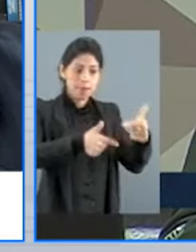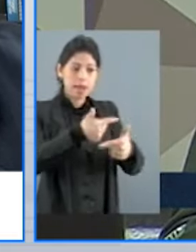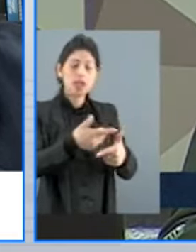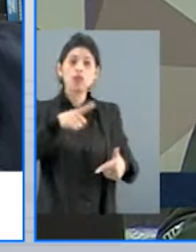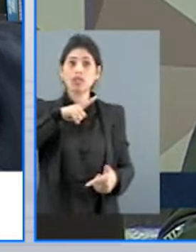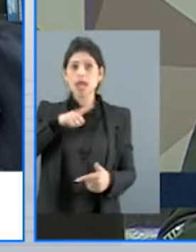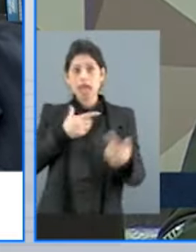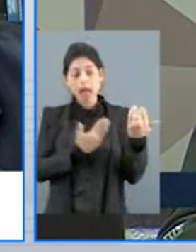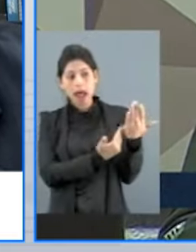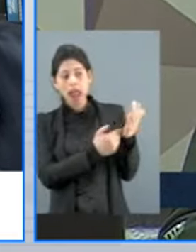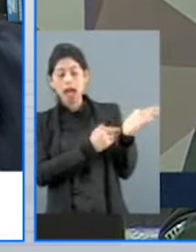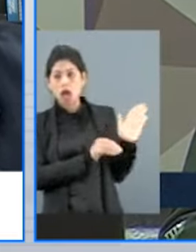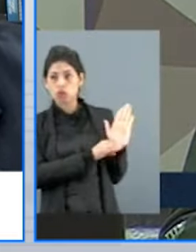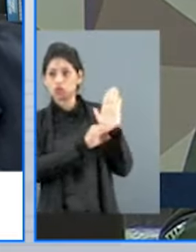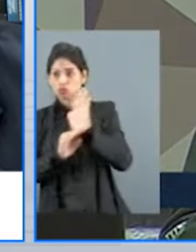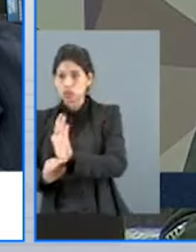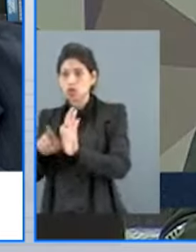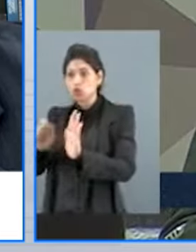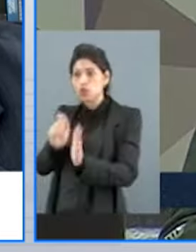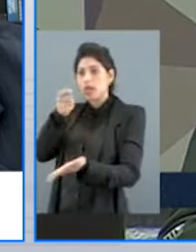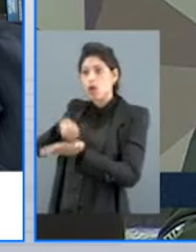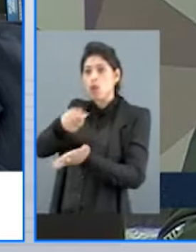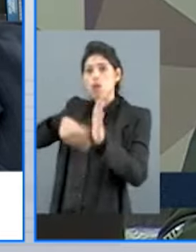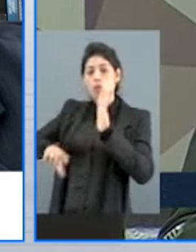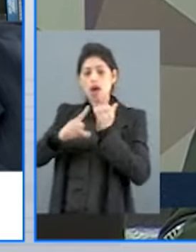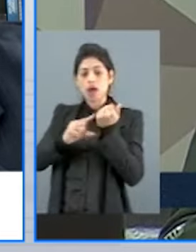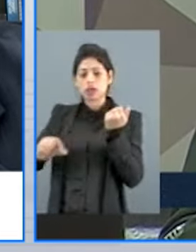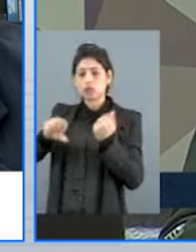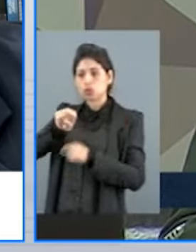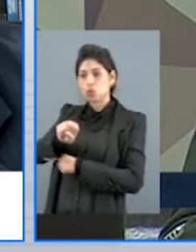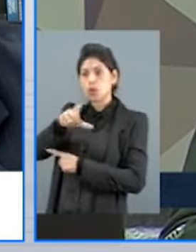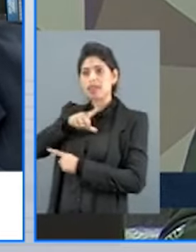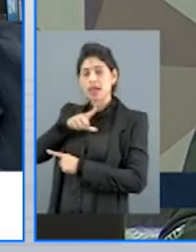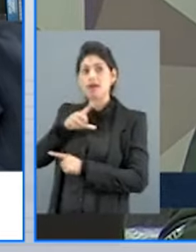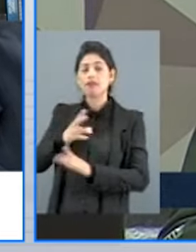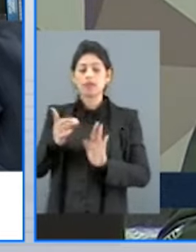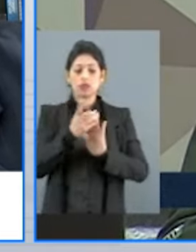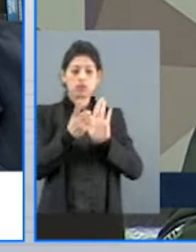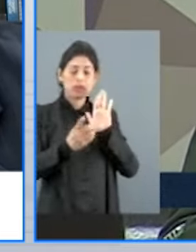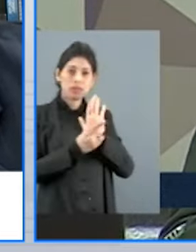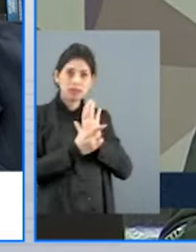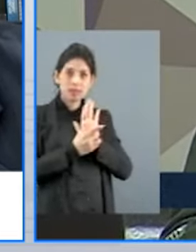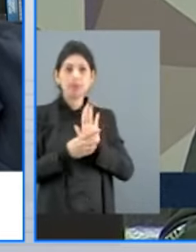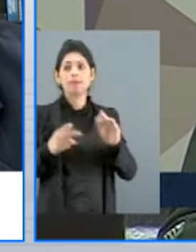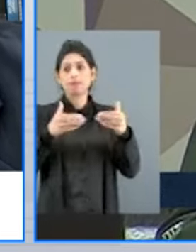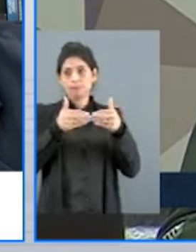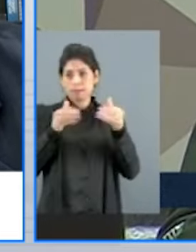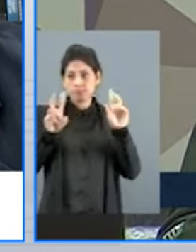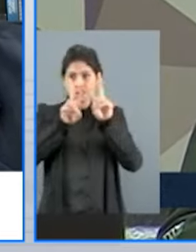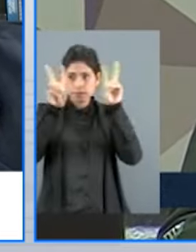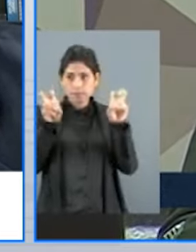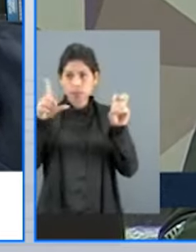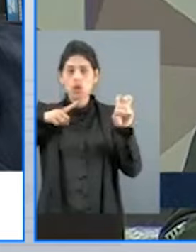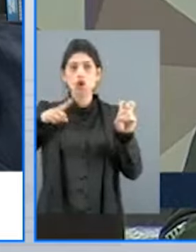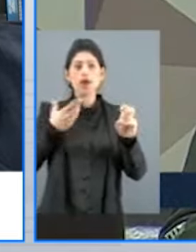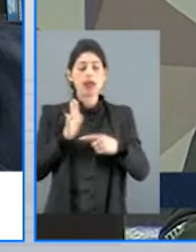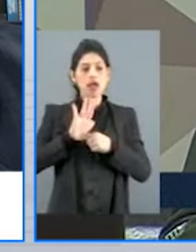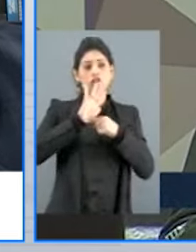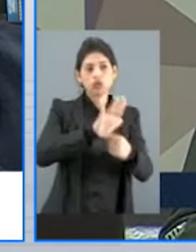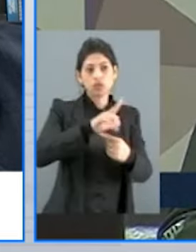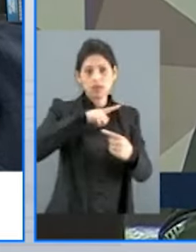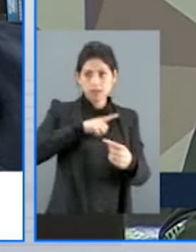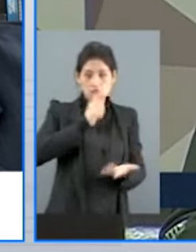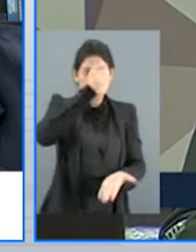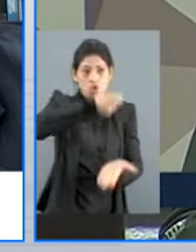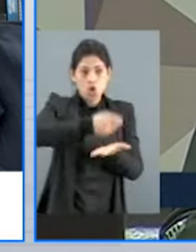papel para que a gente não tenha esses problemas, né? Eu conheço delações que foram feitas com o intuito de